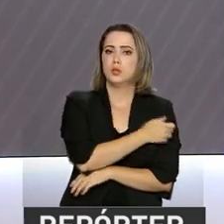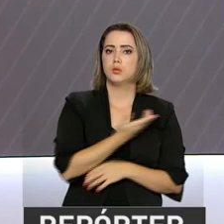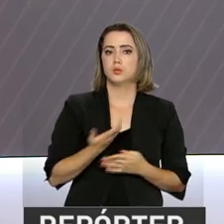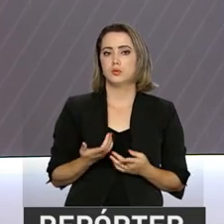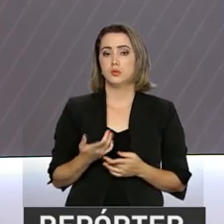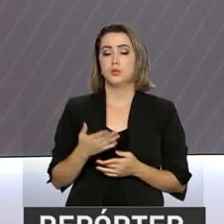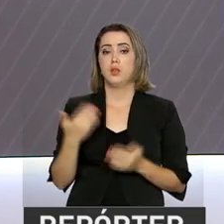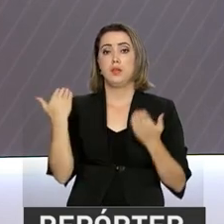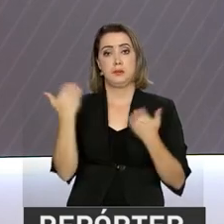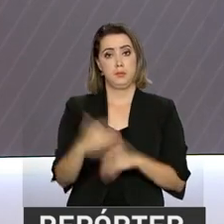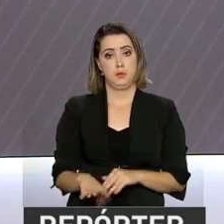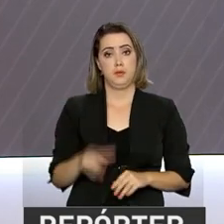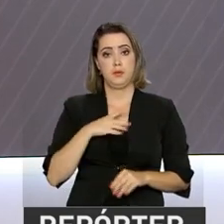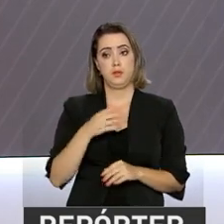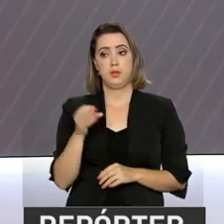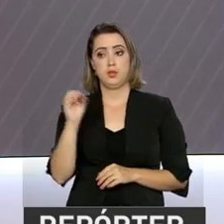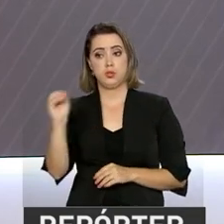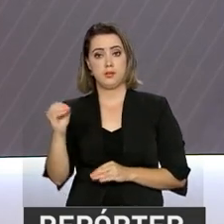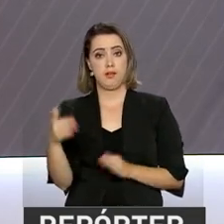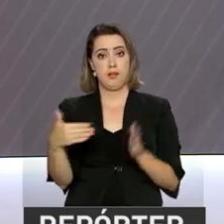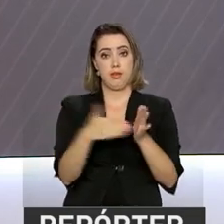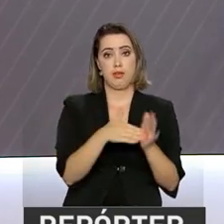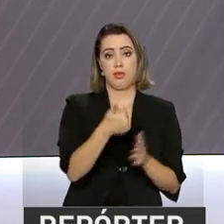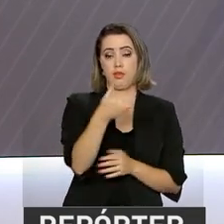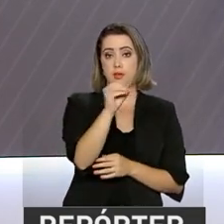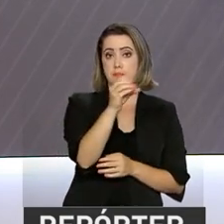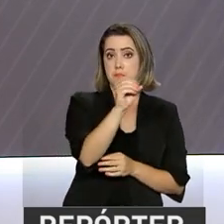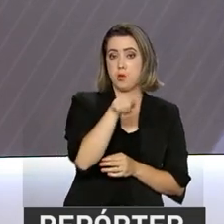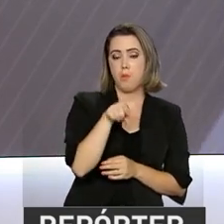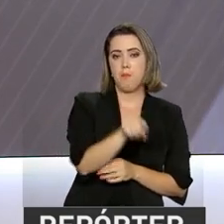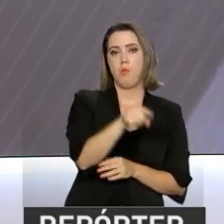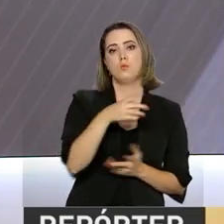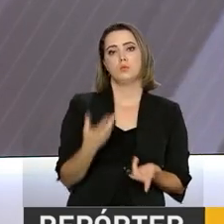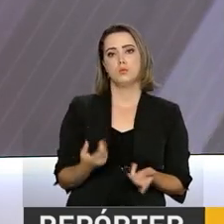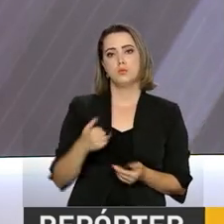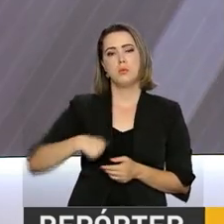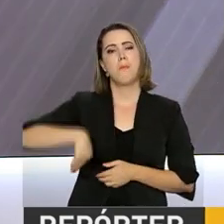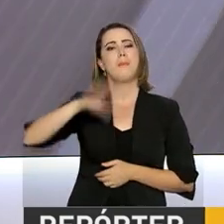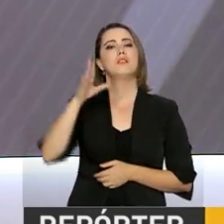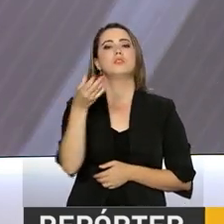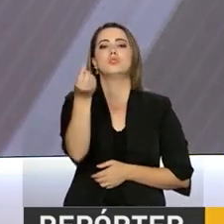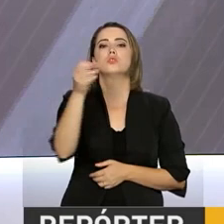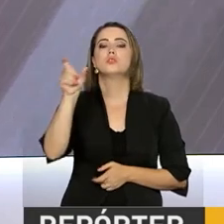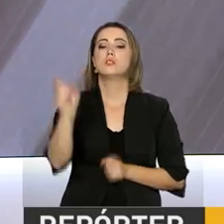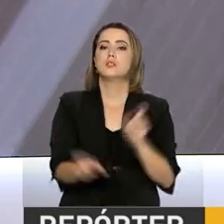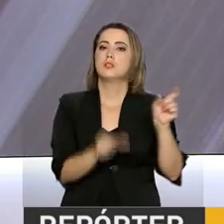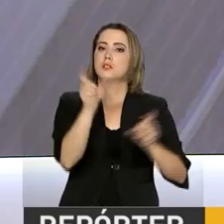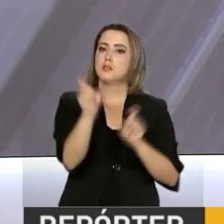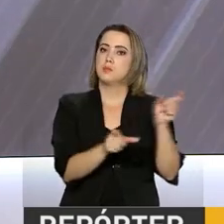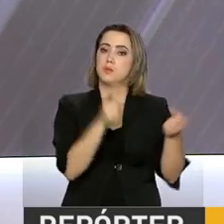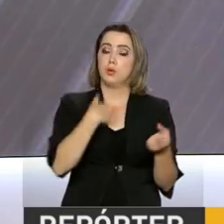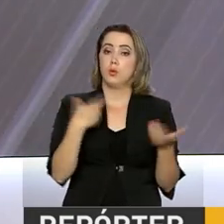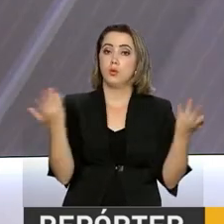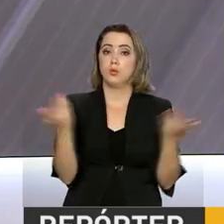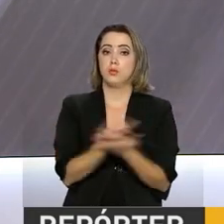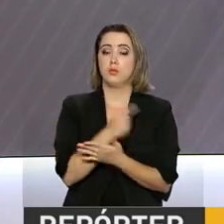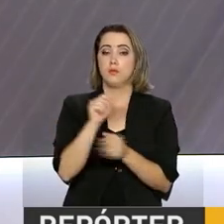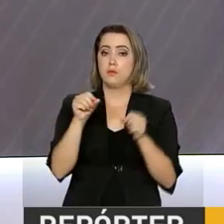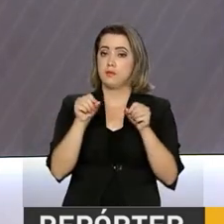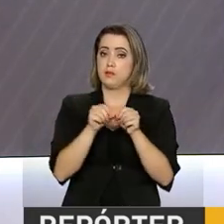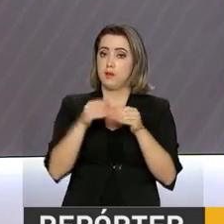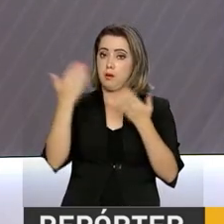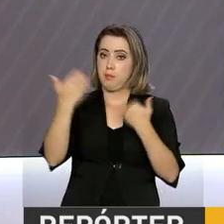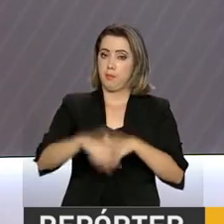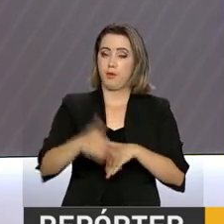as provas recebem notas que variam de 0 a 1000 os mais de Seis Milhões de participantes da última edição do exame